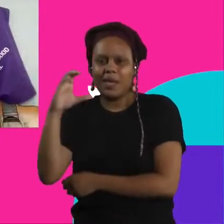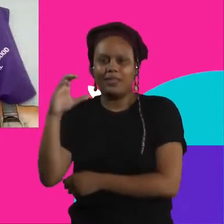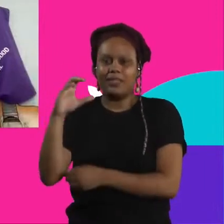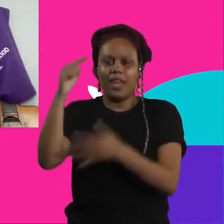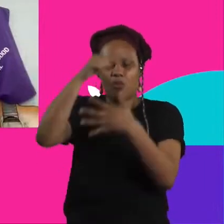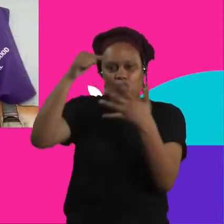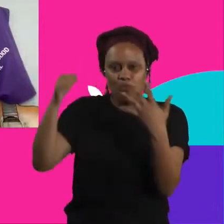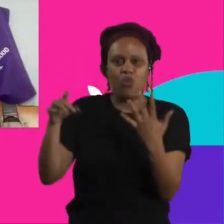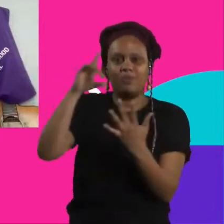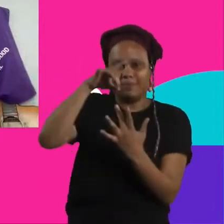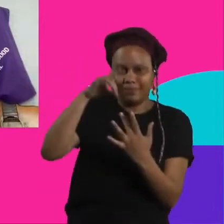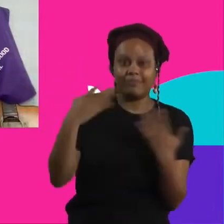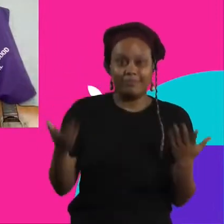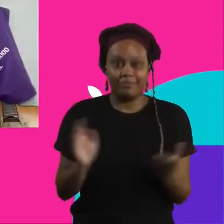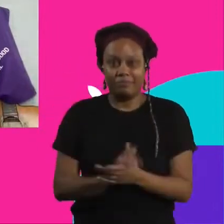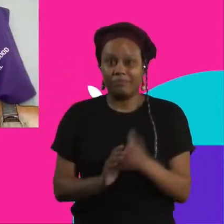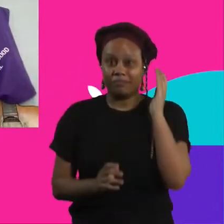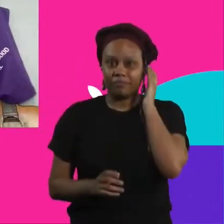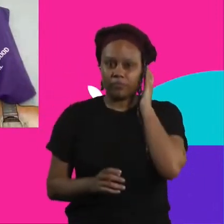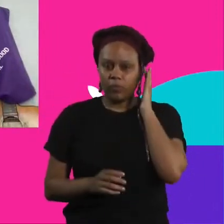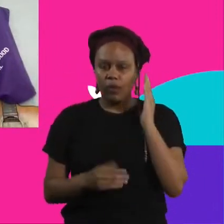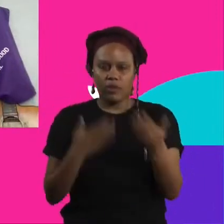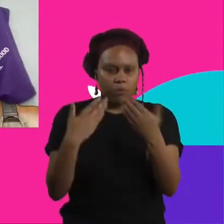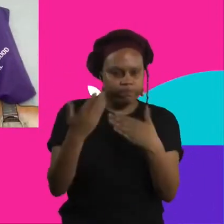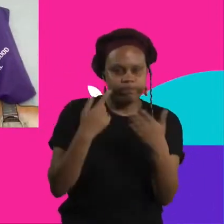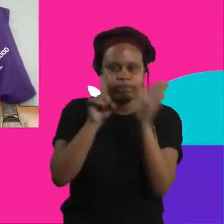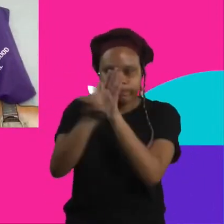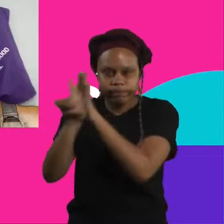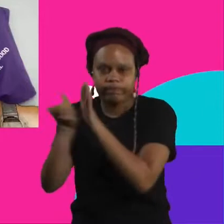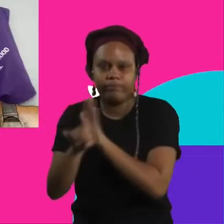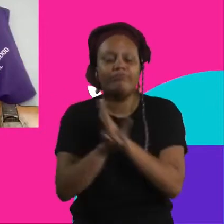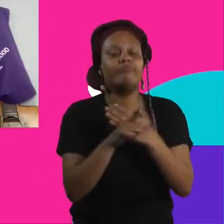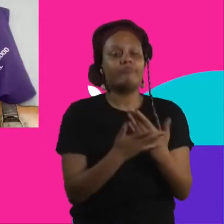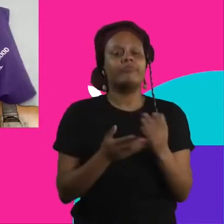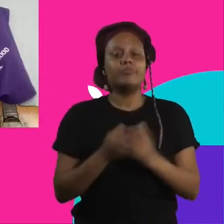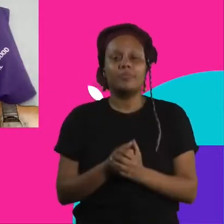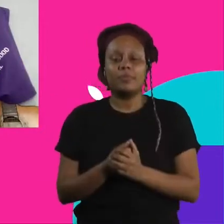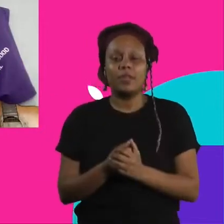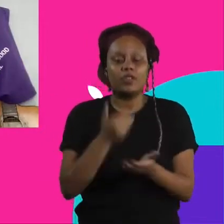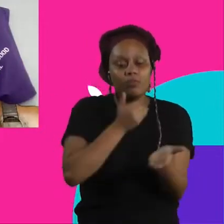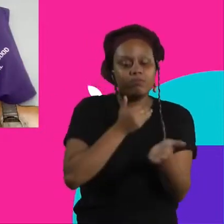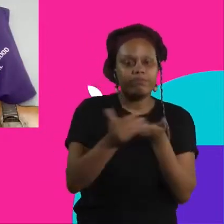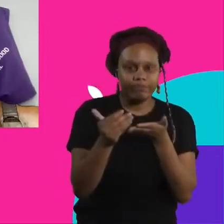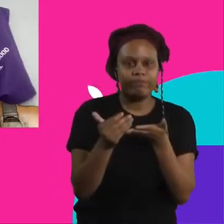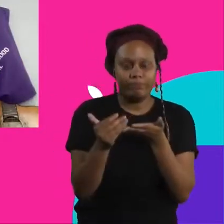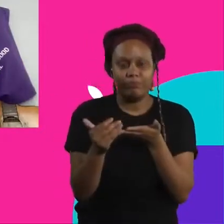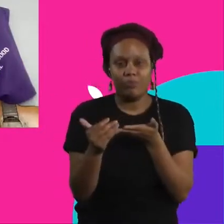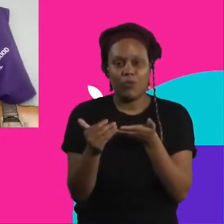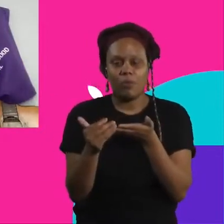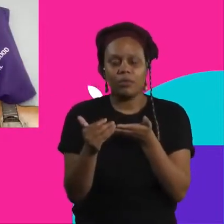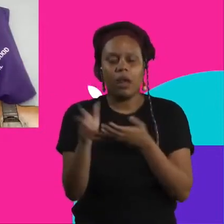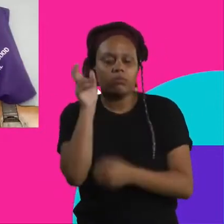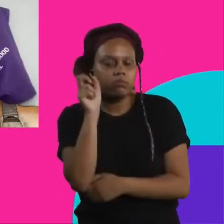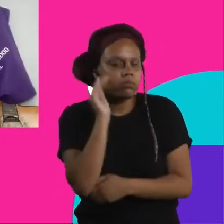vou lançar aqui um pinga-fogo um pouquinho mais direcionado para cada pessoa, né? Para que a gente possa ouvir de vocês